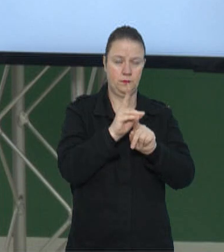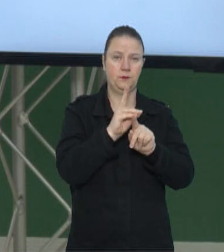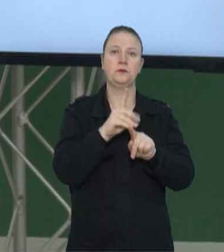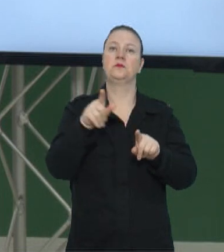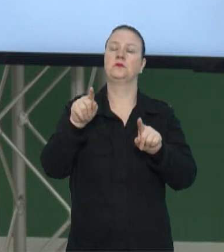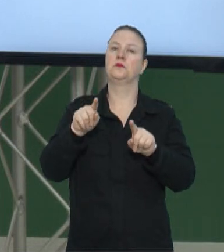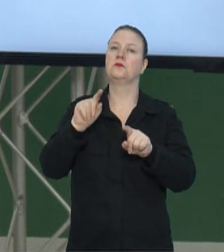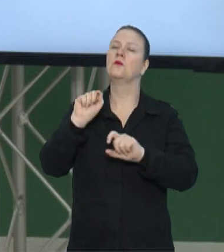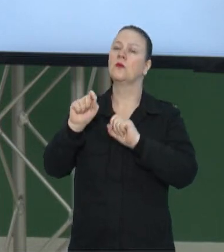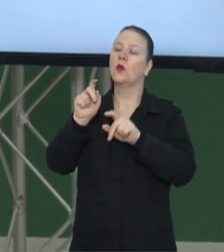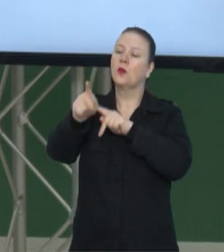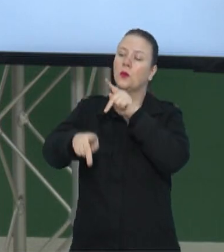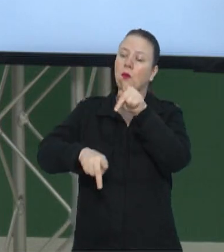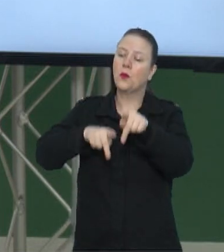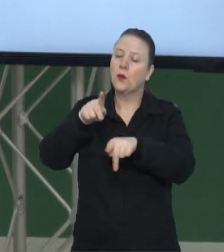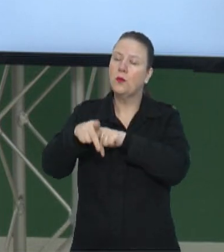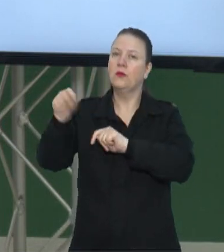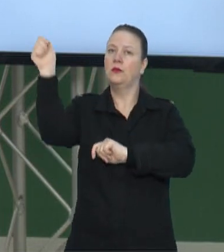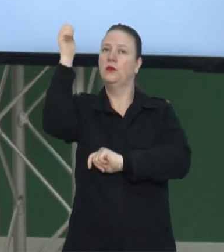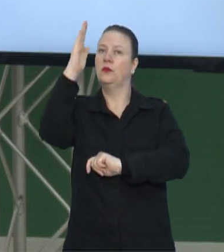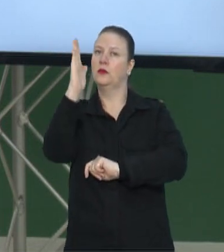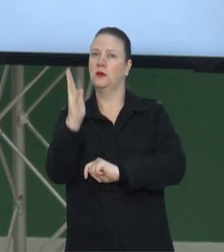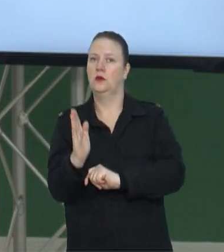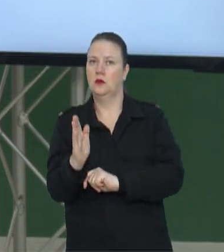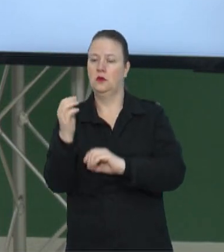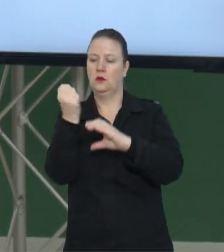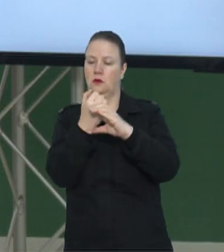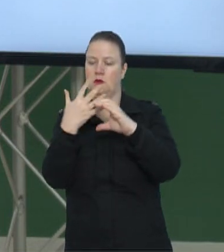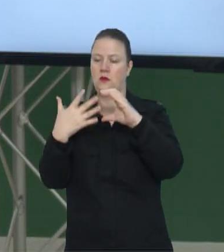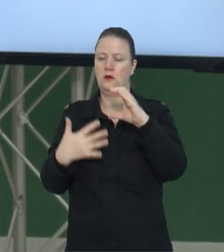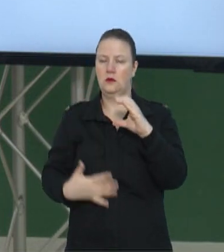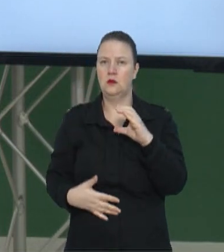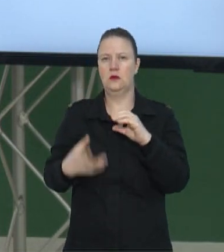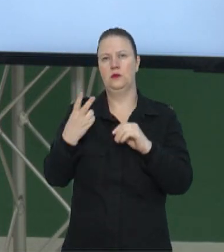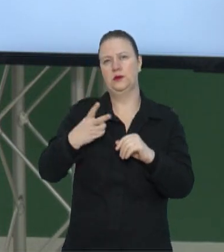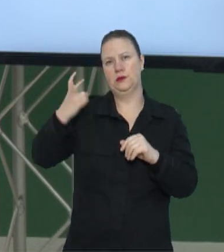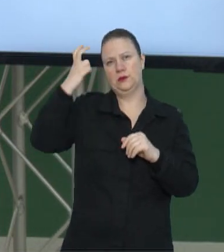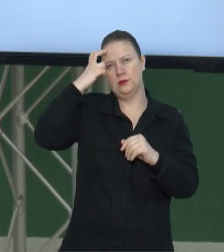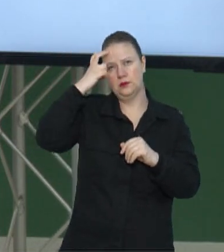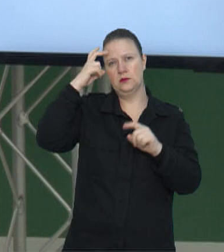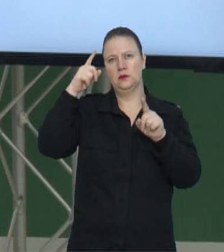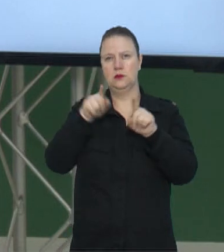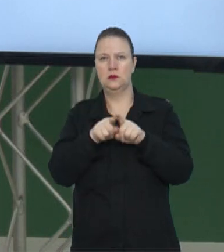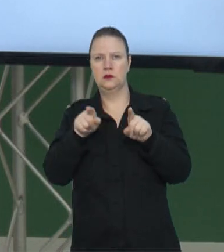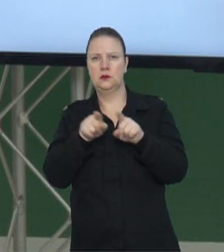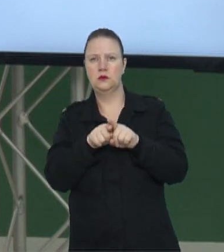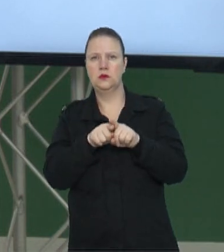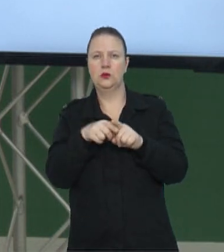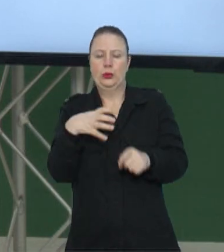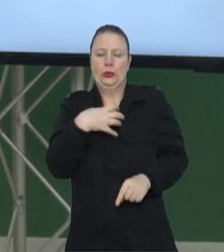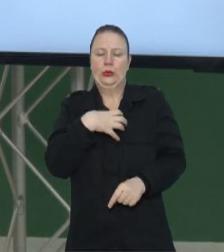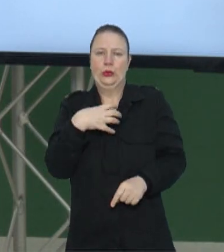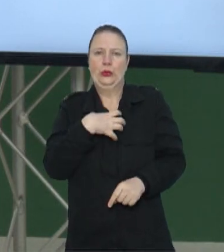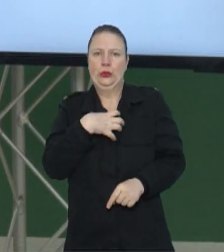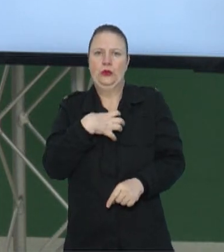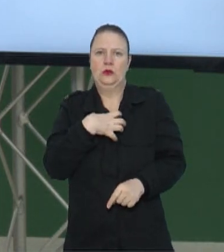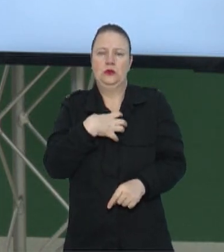povo brasileiro, que tem uma característica cultural, étnica, modos de